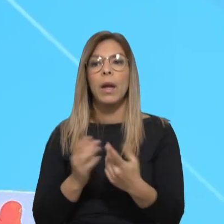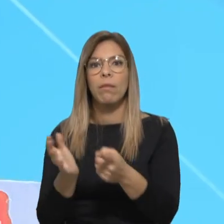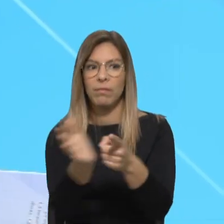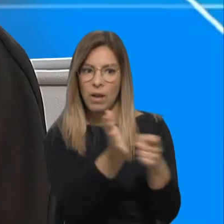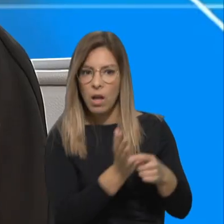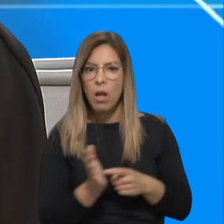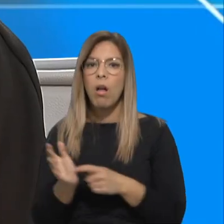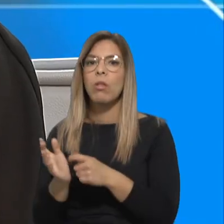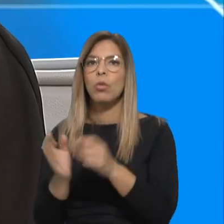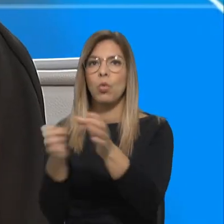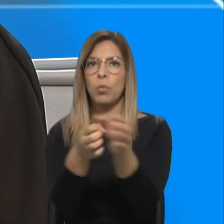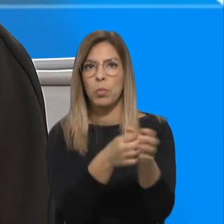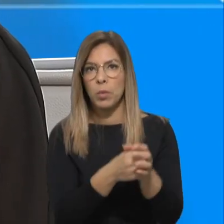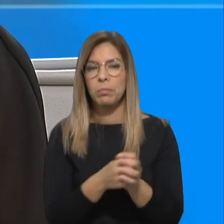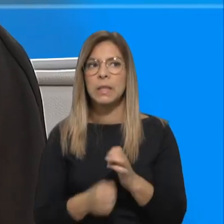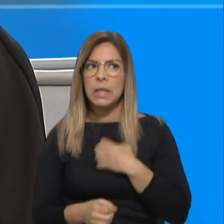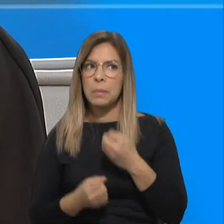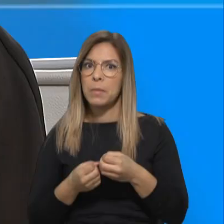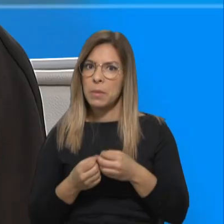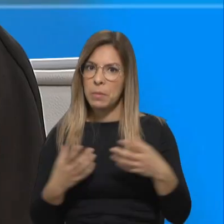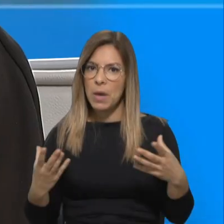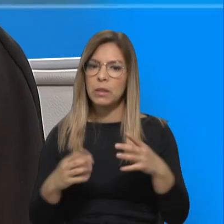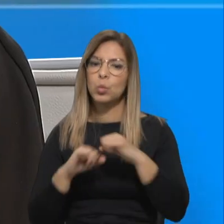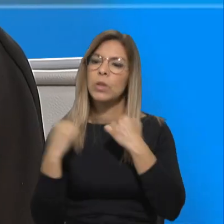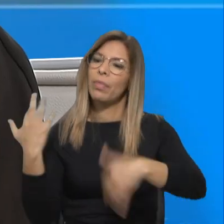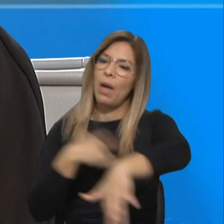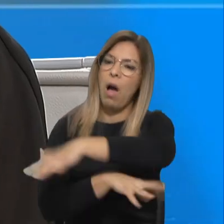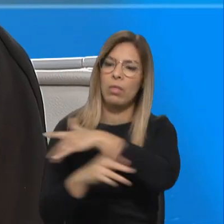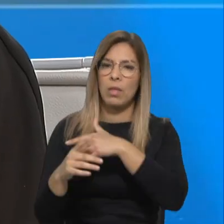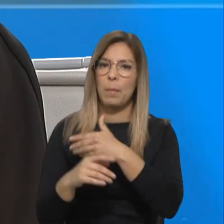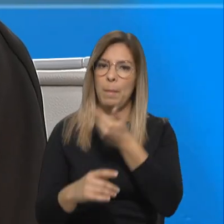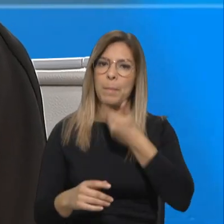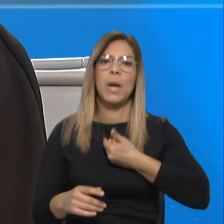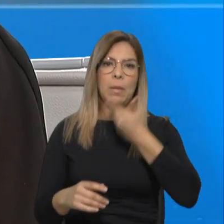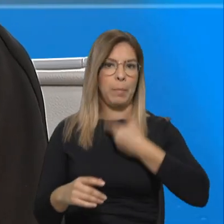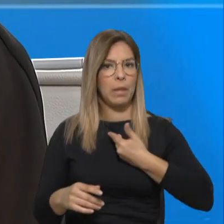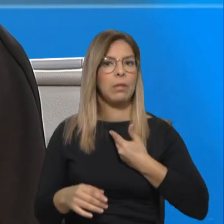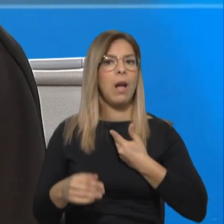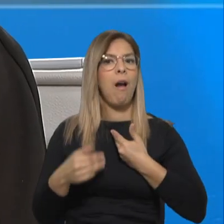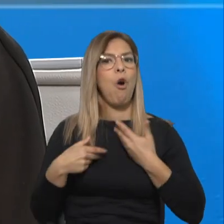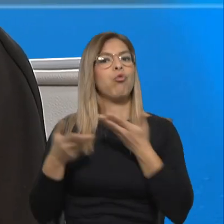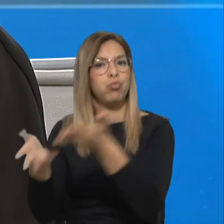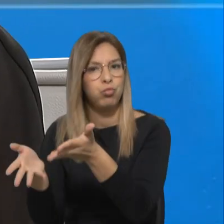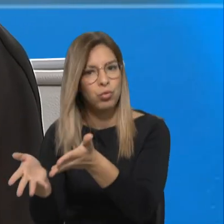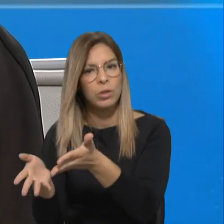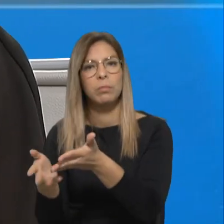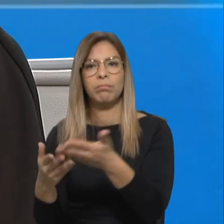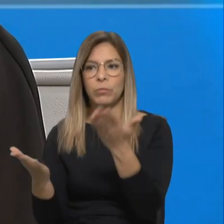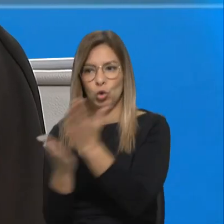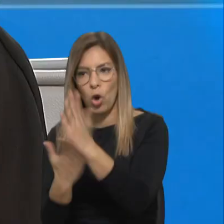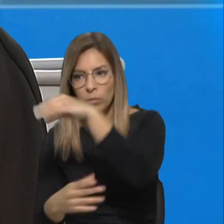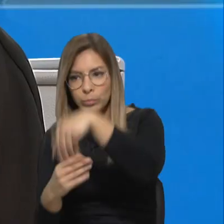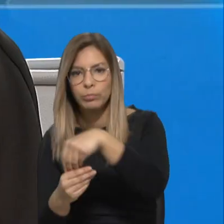que nós estamos a sentir desde o início, e cada vez mais, é que a sociedade civil está a pedir-nos ajuda em escolas, em câmaras